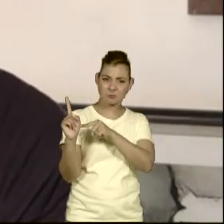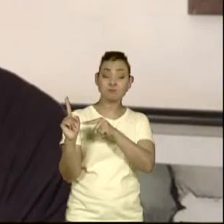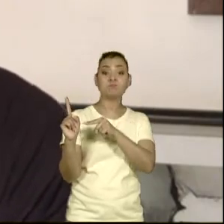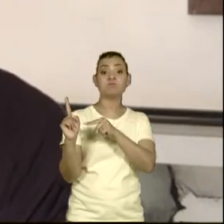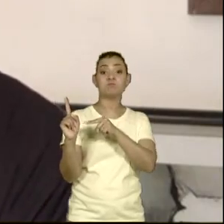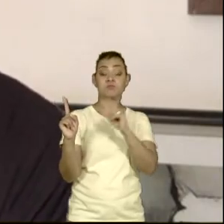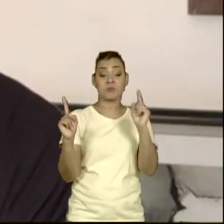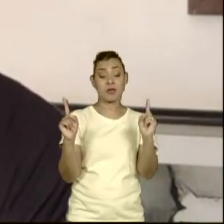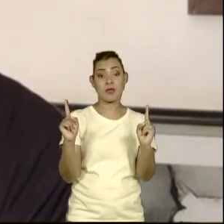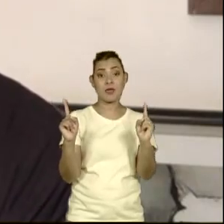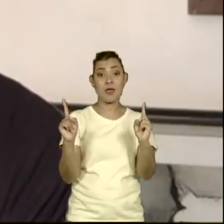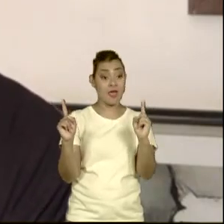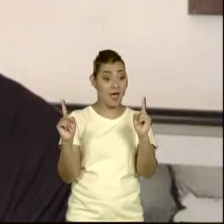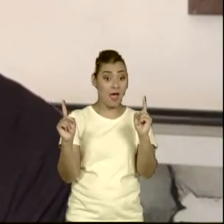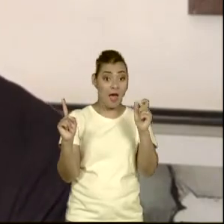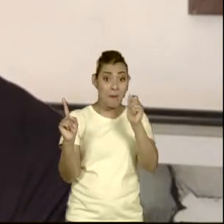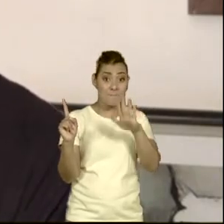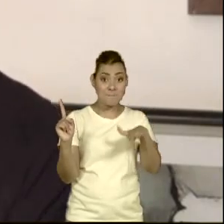ela,